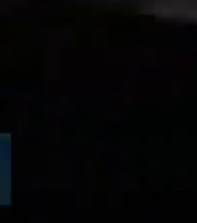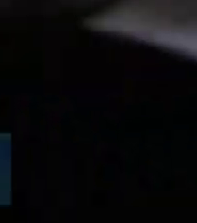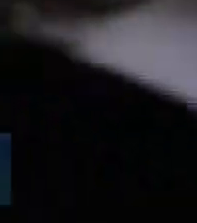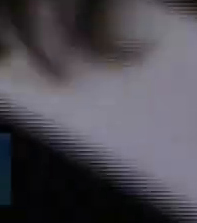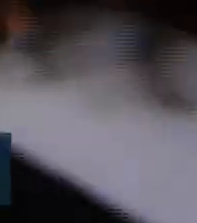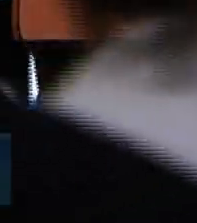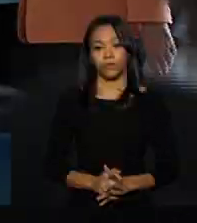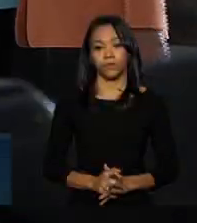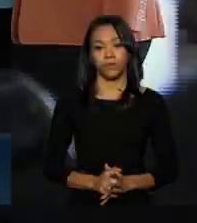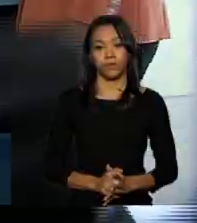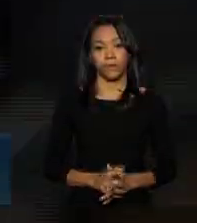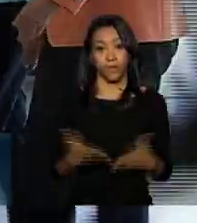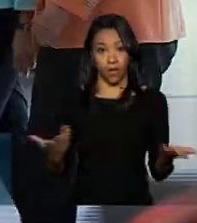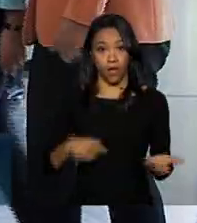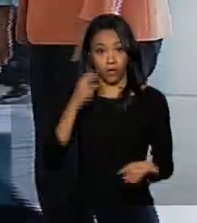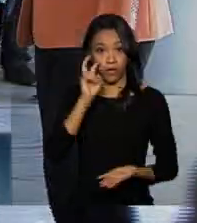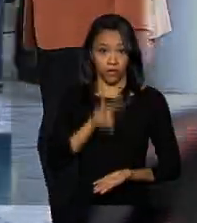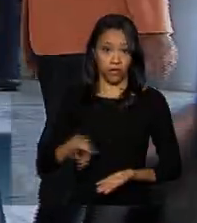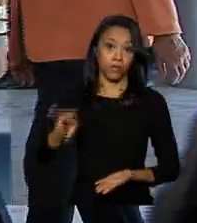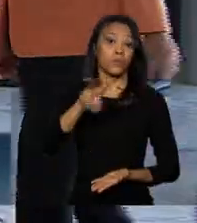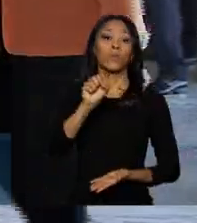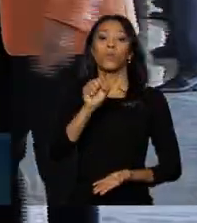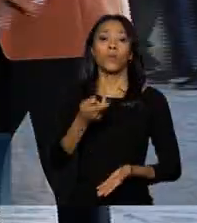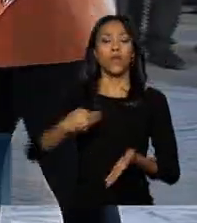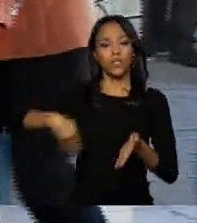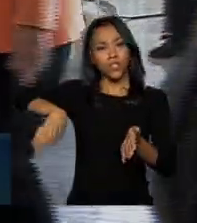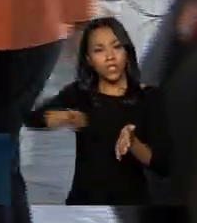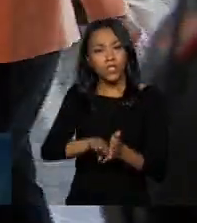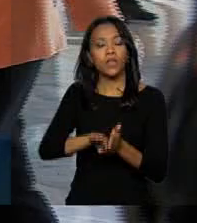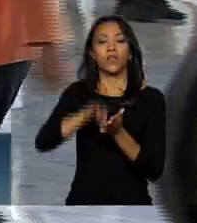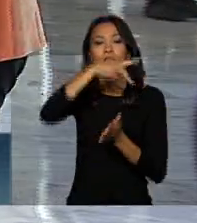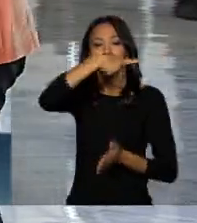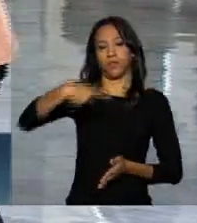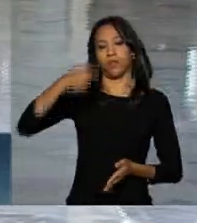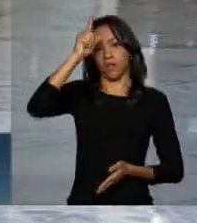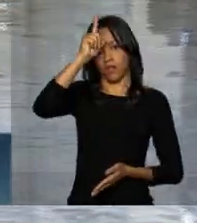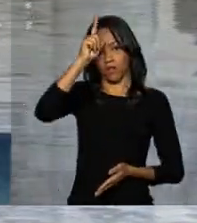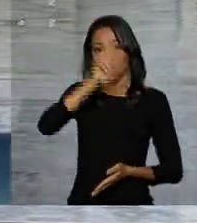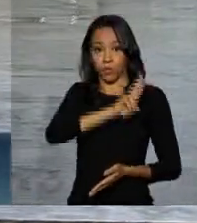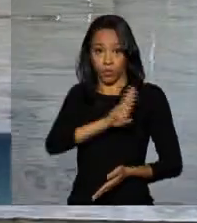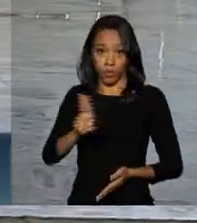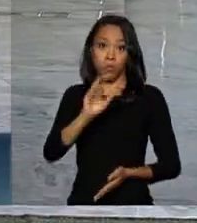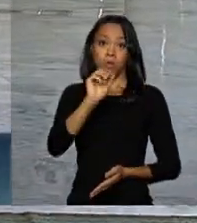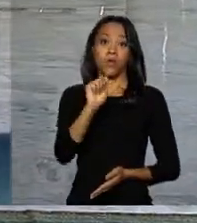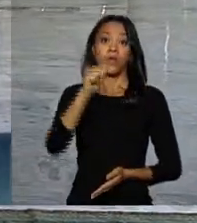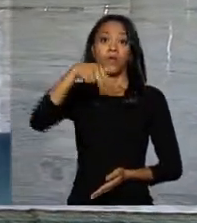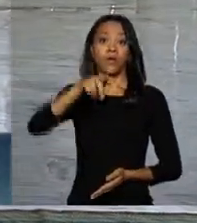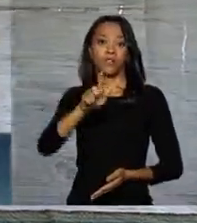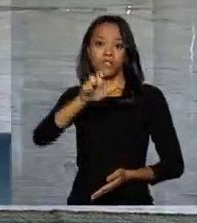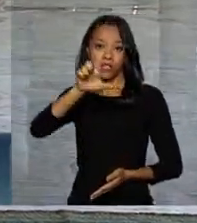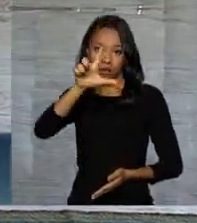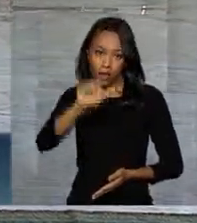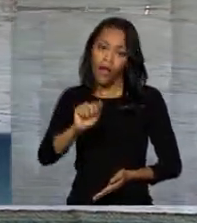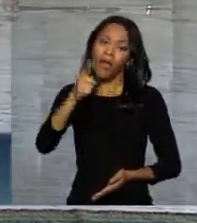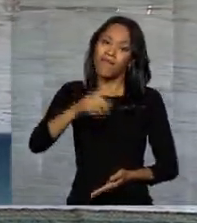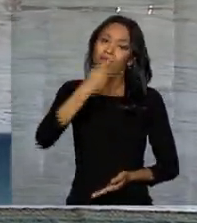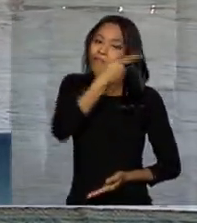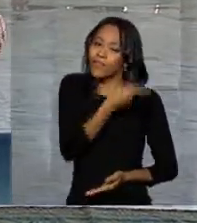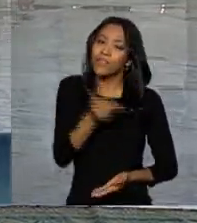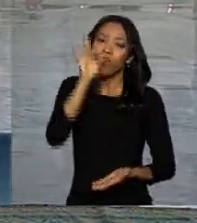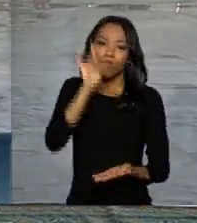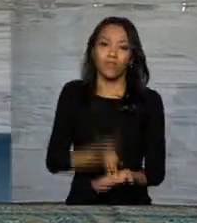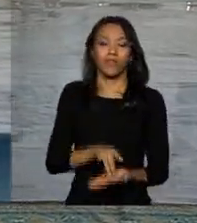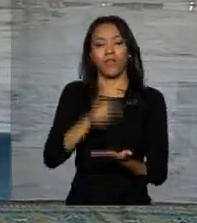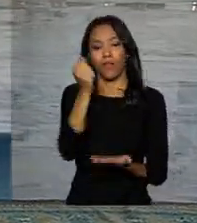Estas são imagens da chegada da chanceler alemã Angela Merkel, a sua chegada oficial para esta visita de